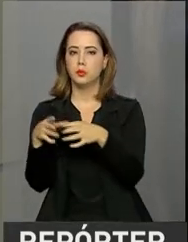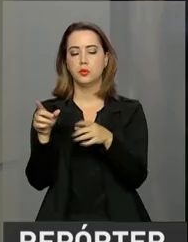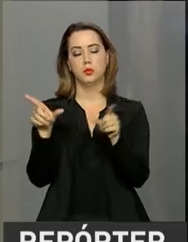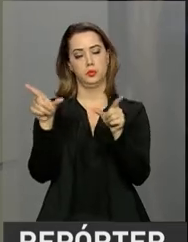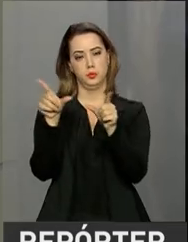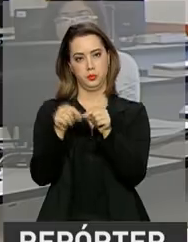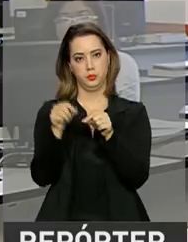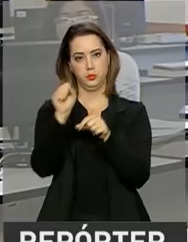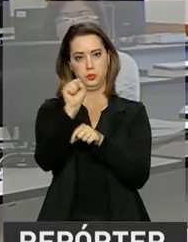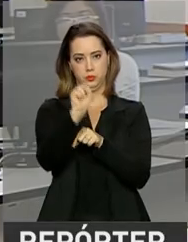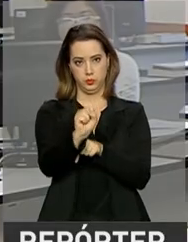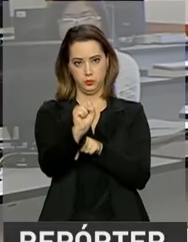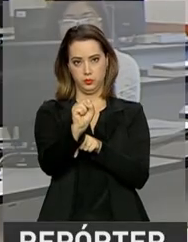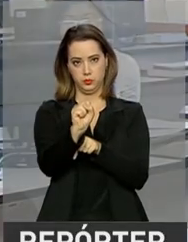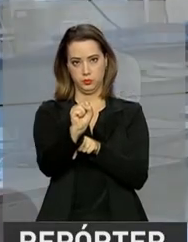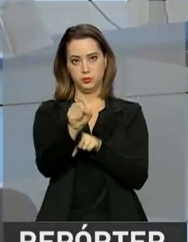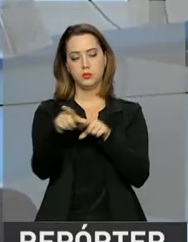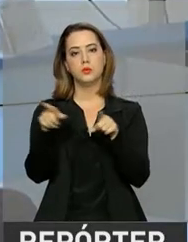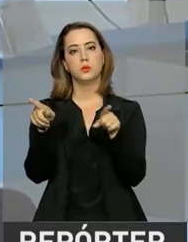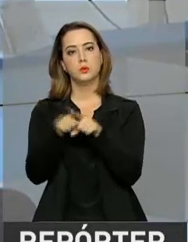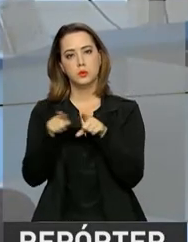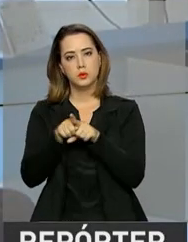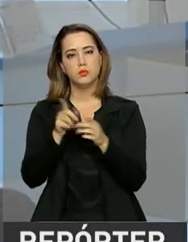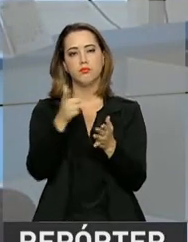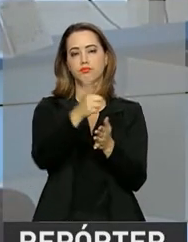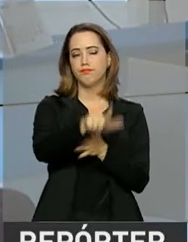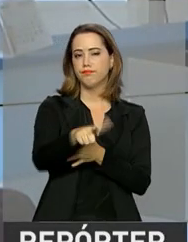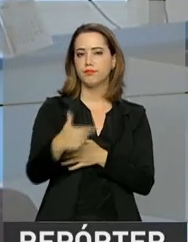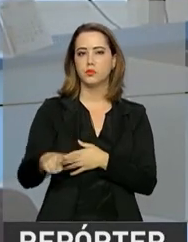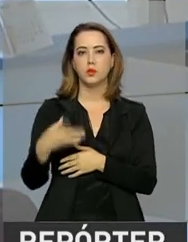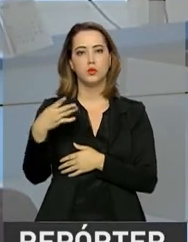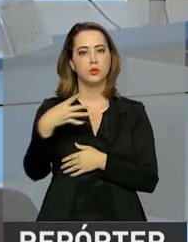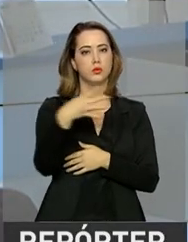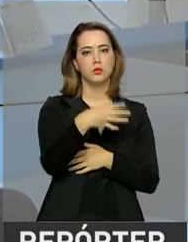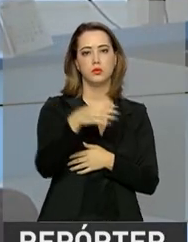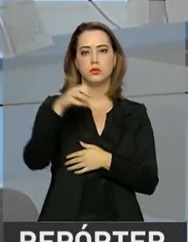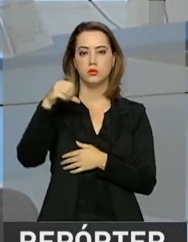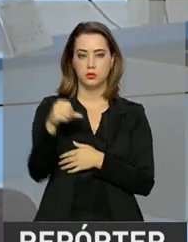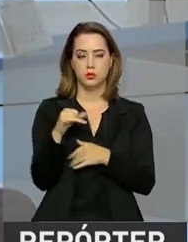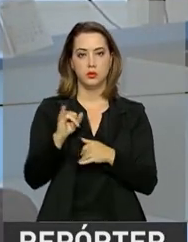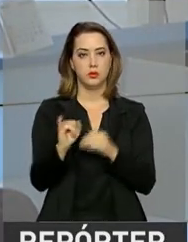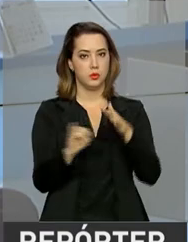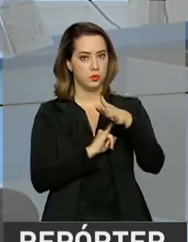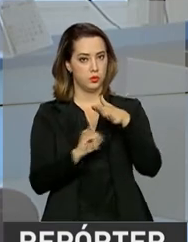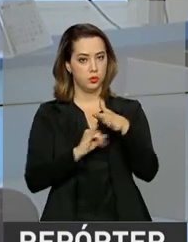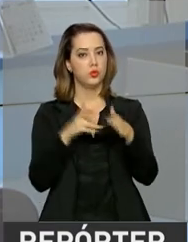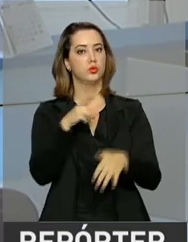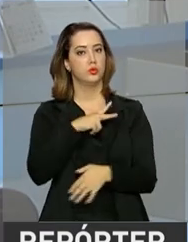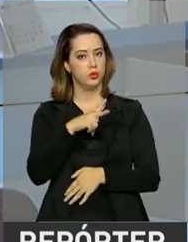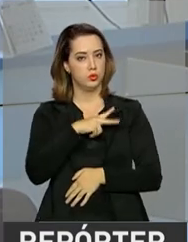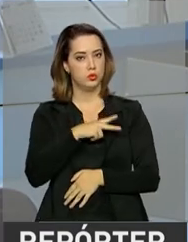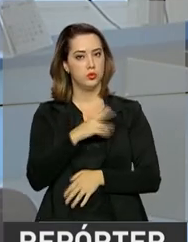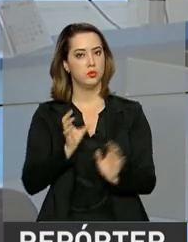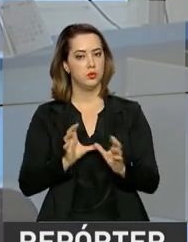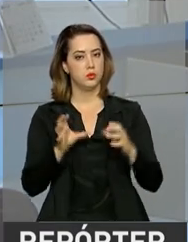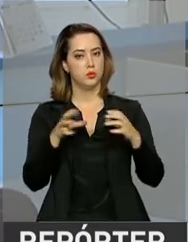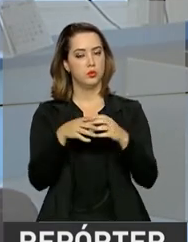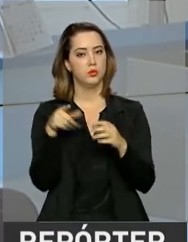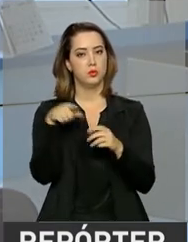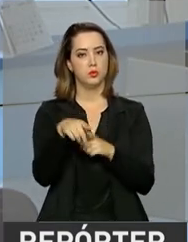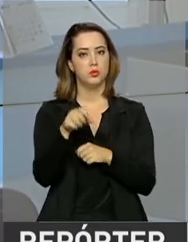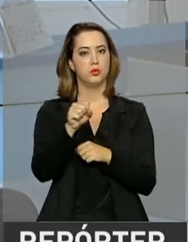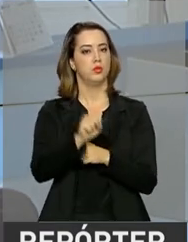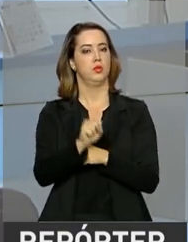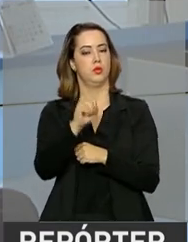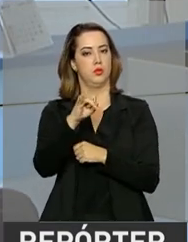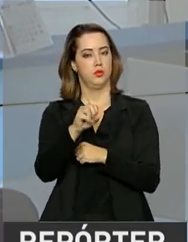50 milhões de reais outras 449 instituições particulares participantes do s de seleção